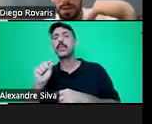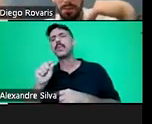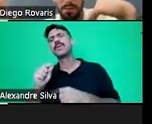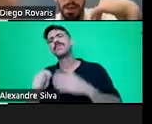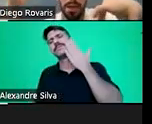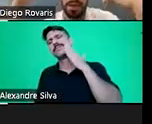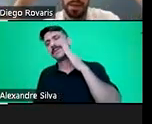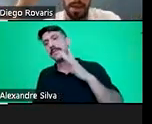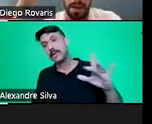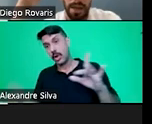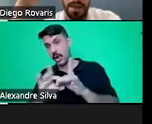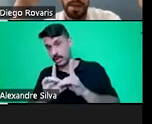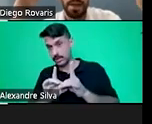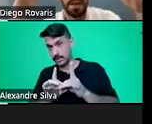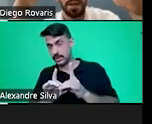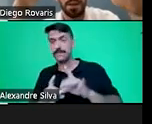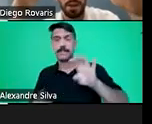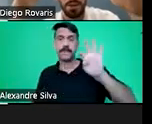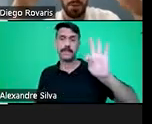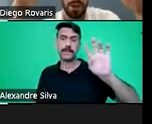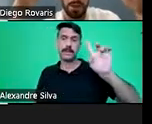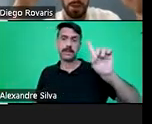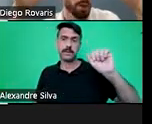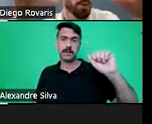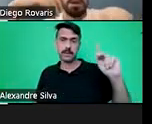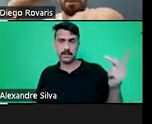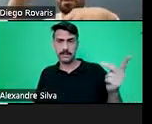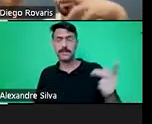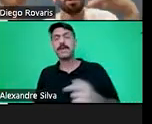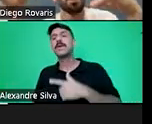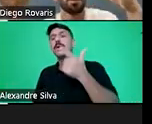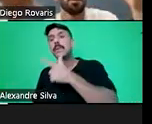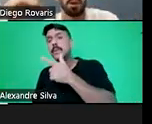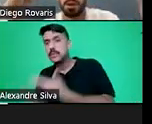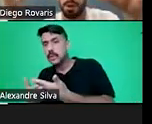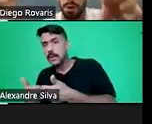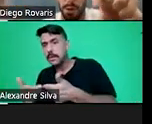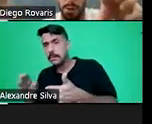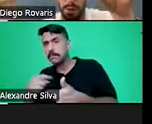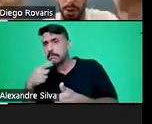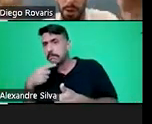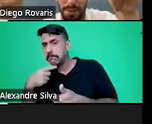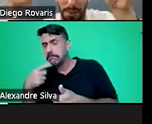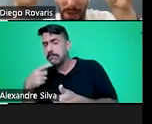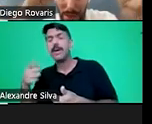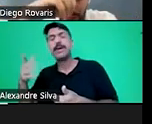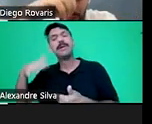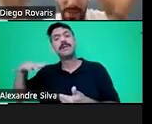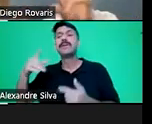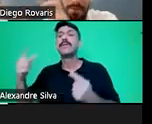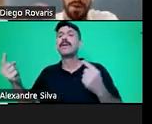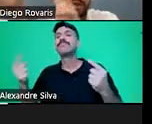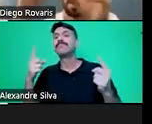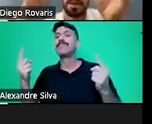essa conexão entre TDAH e rendimento educacional, tanto no nível clínico, epidemiológico e biológico, ocorre da